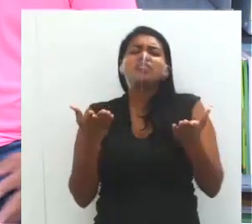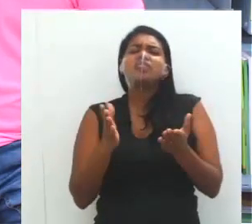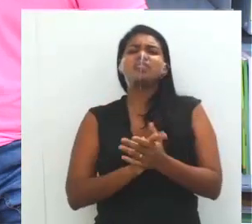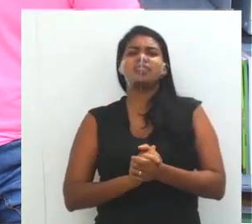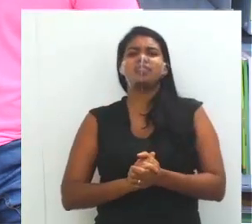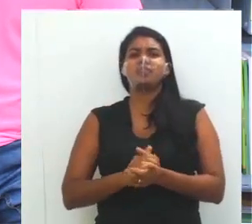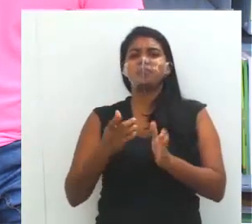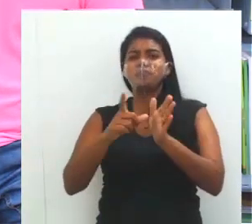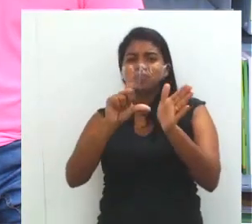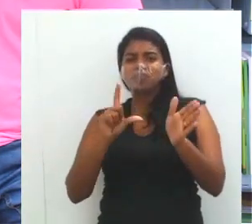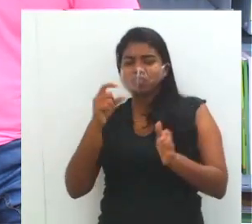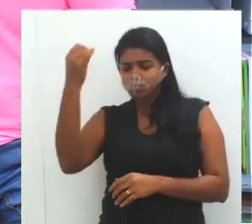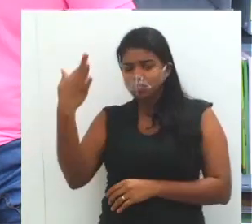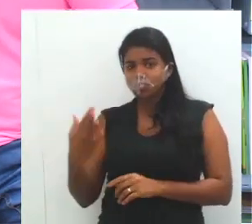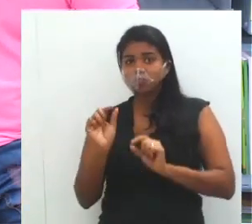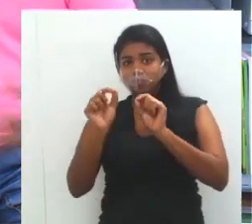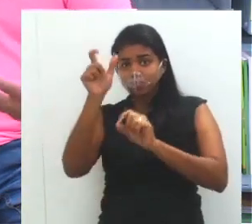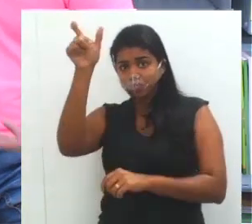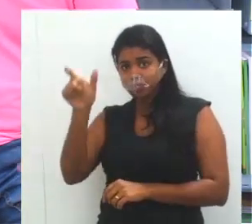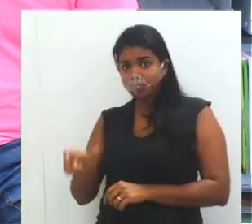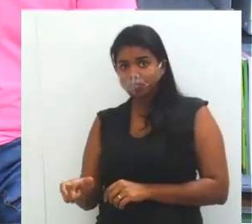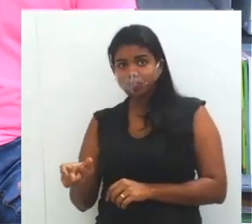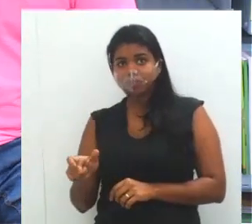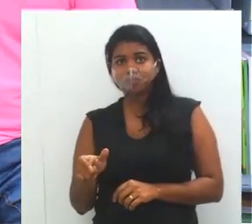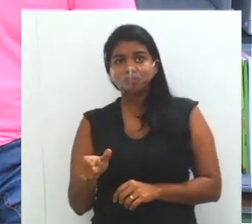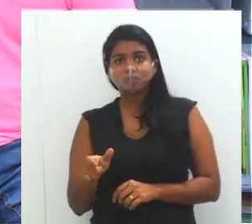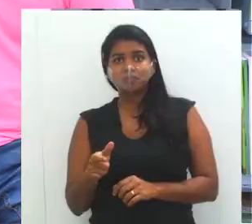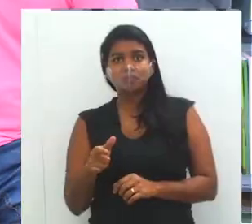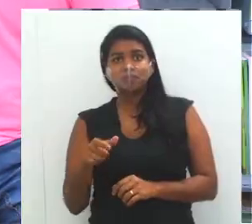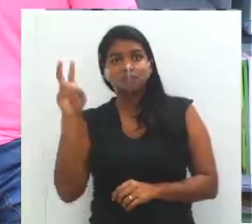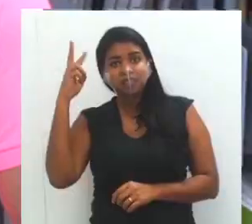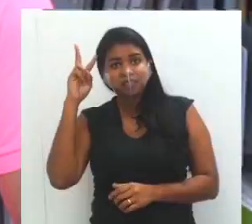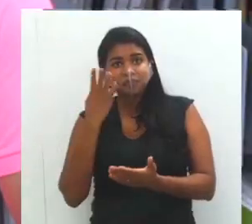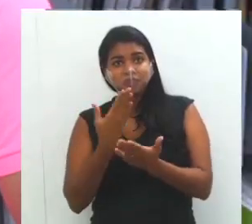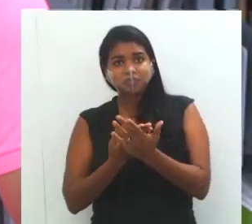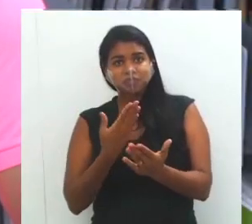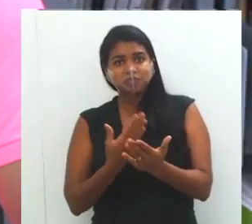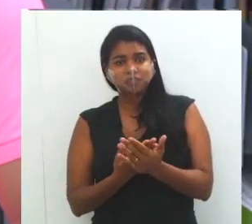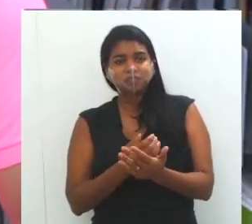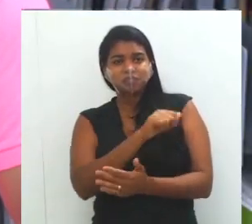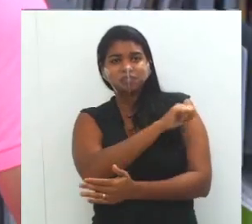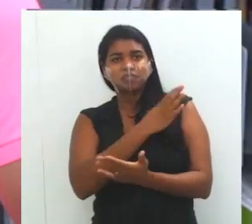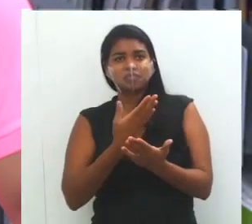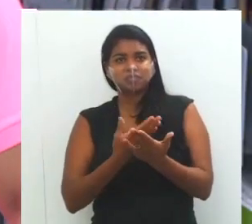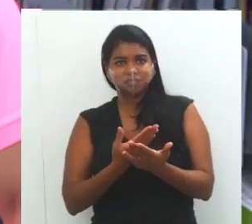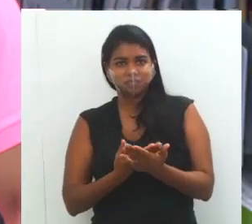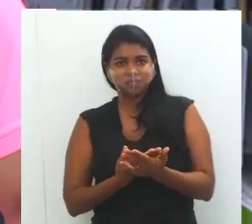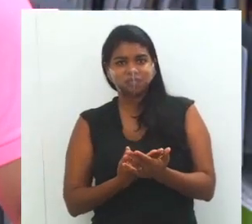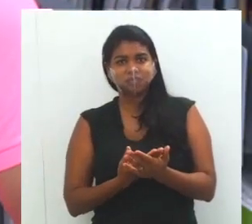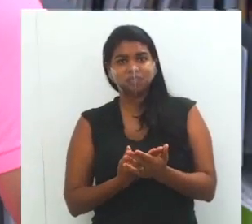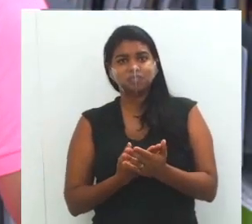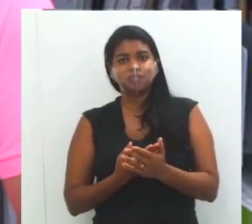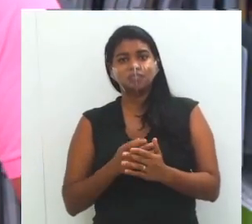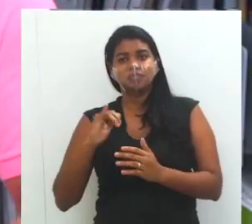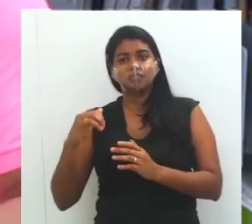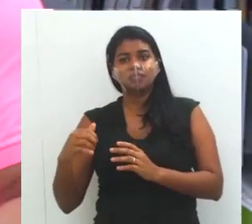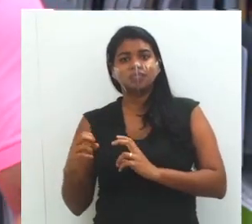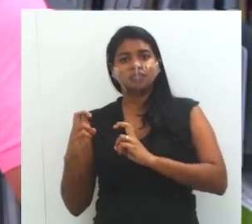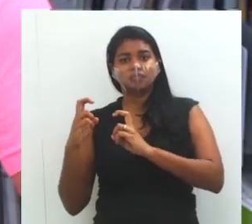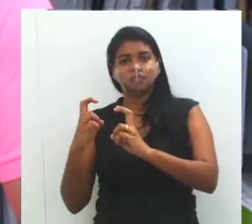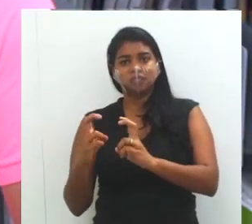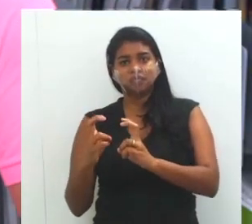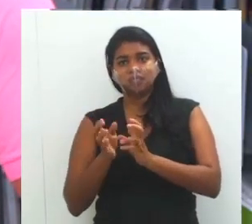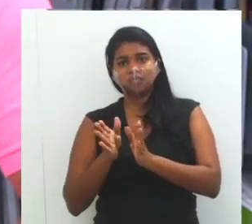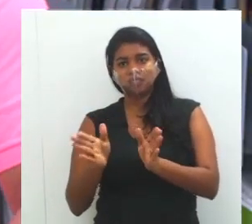Teixeira? Antes de falar de Humberto Teixeira, eu queria lembrar que os estudantes da Escola Pio XII em Camaragibe, lá